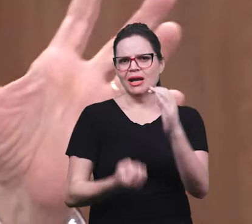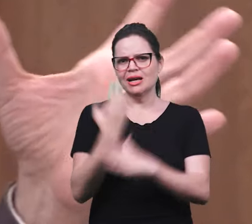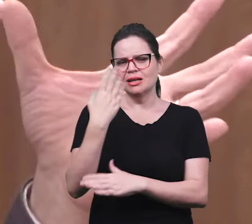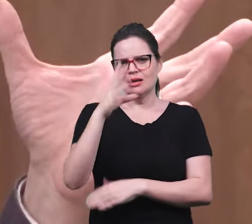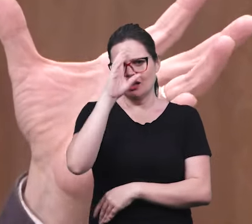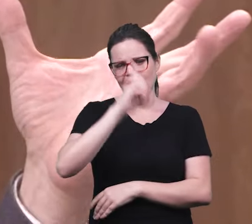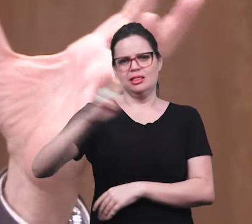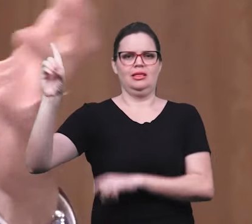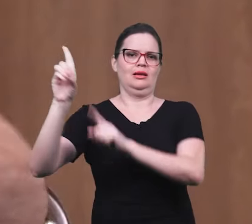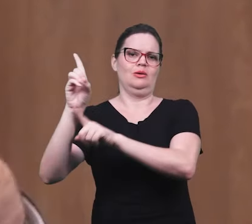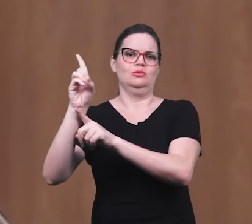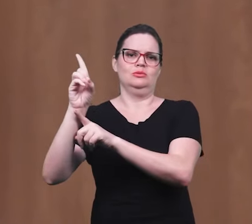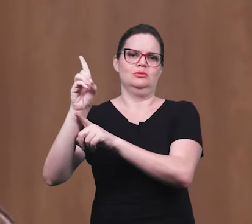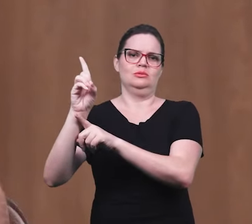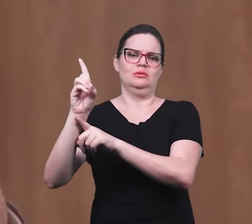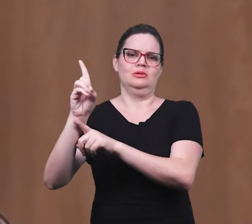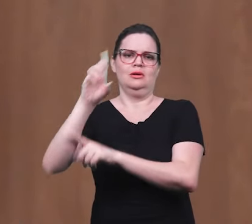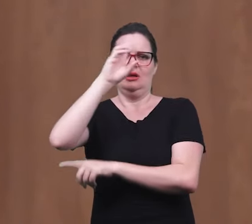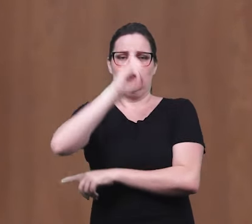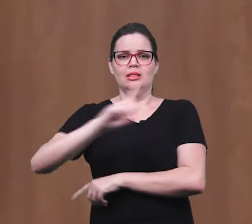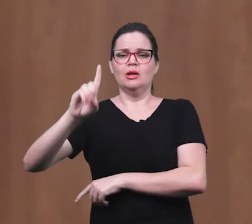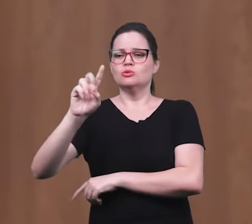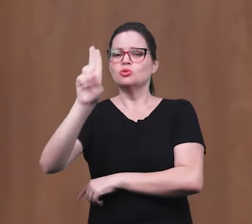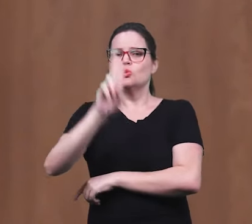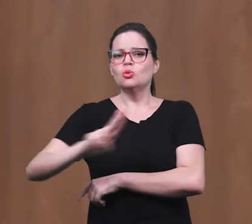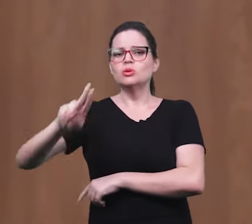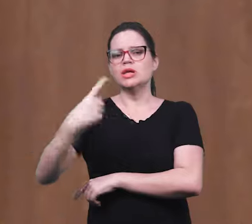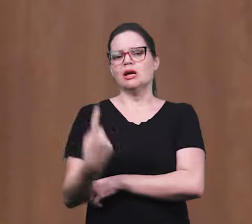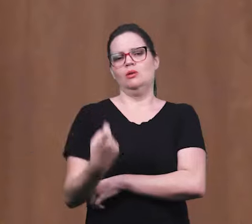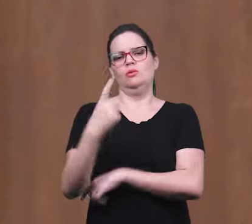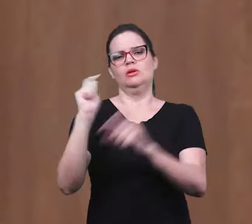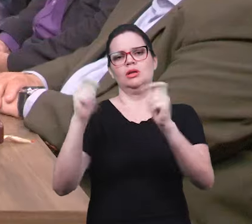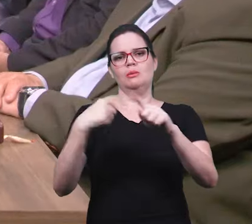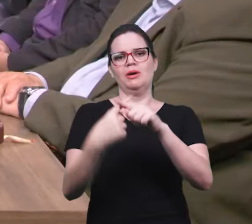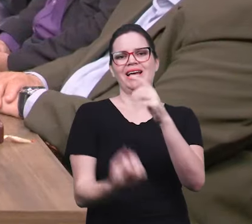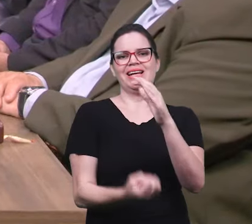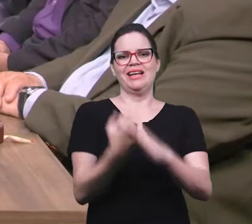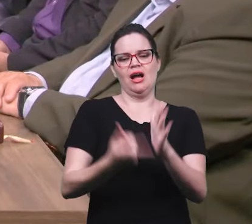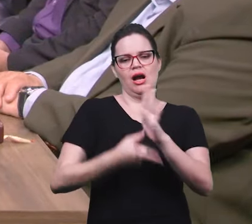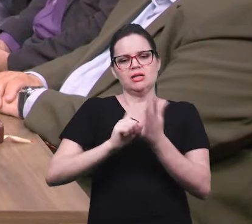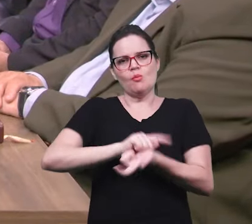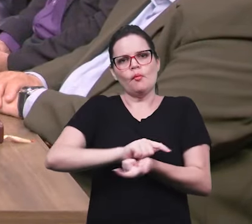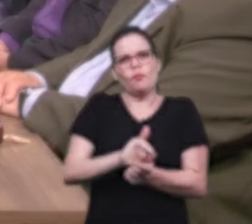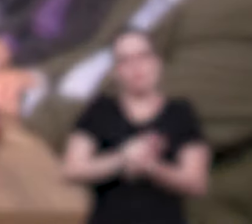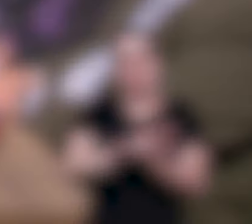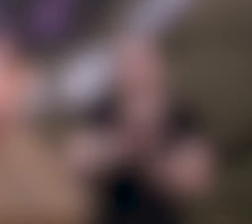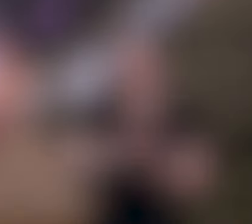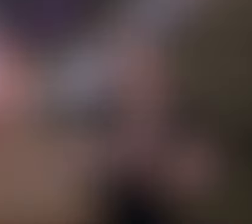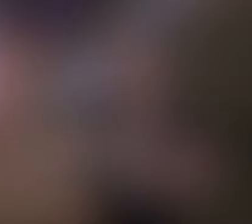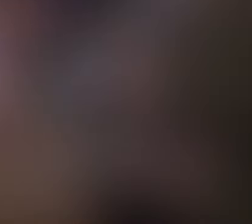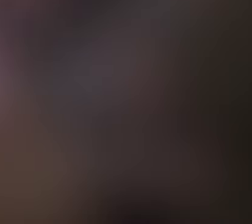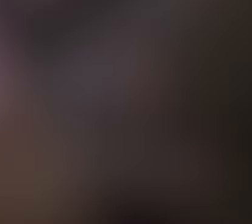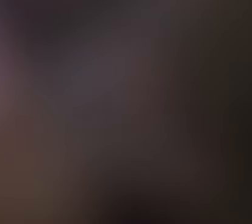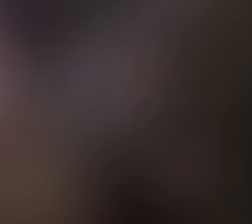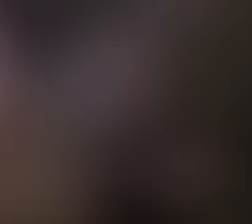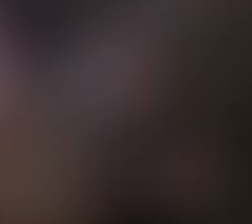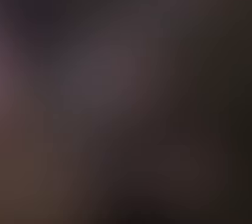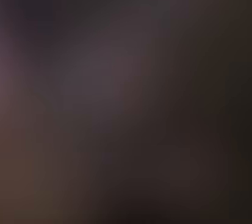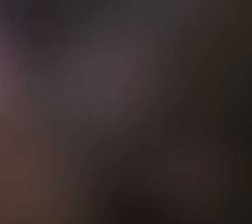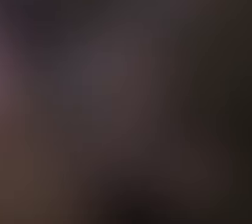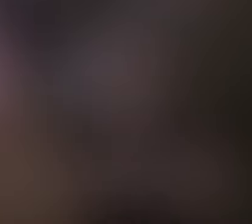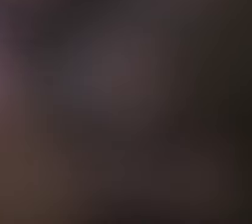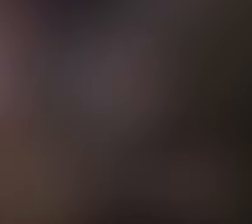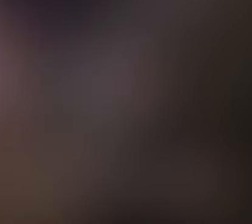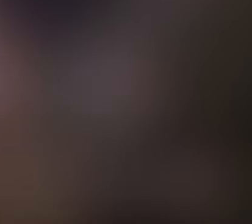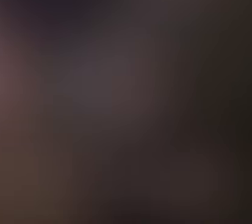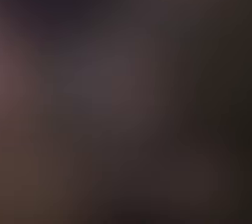E esse poder de Deus também é exclusivo de Deus. Muito bem, não é? O interessante desse